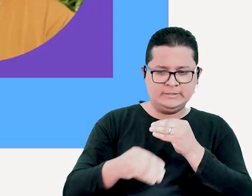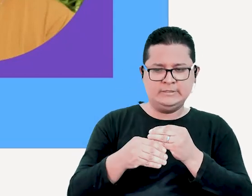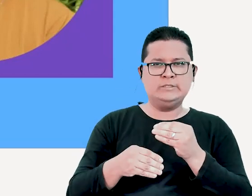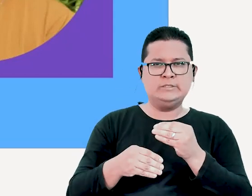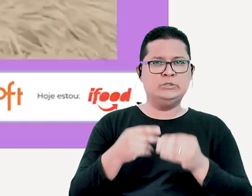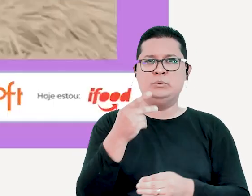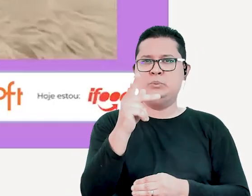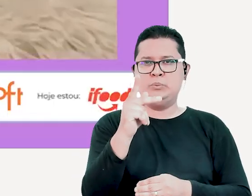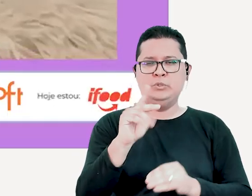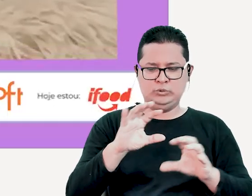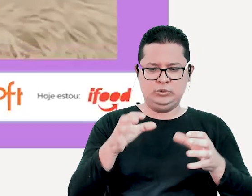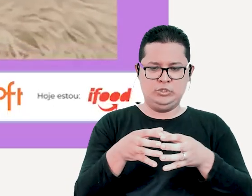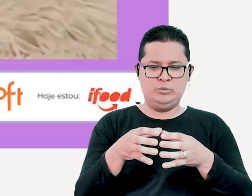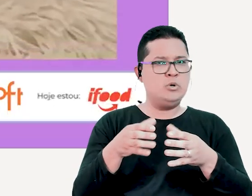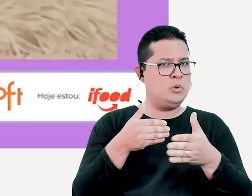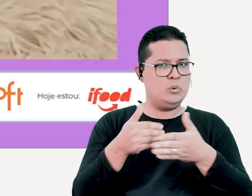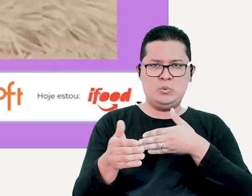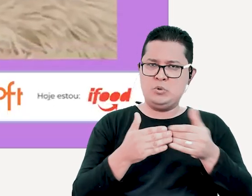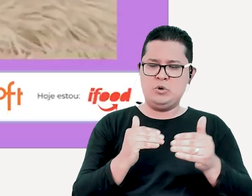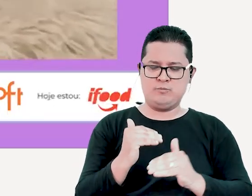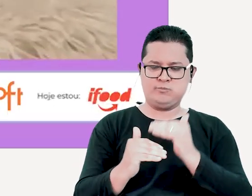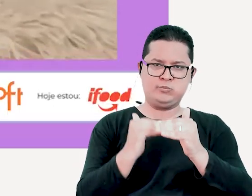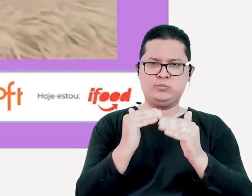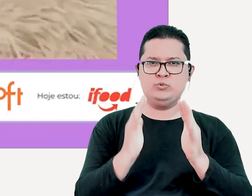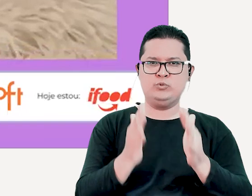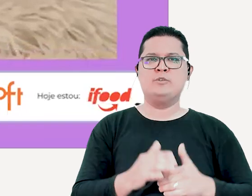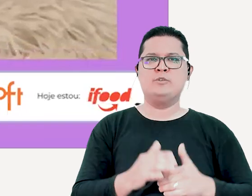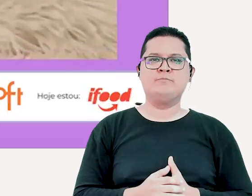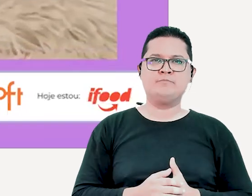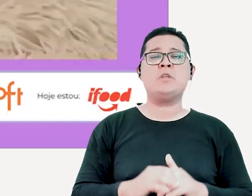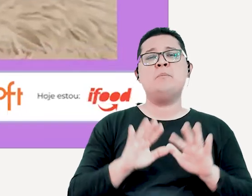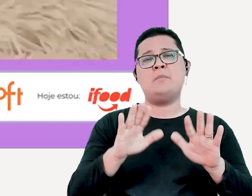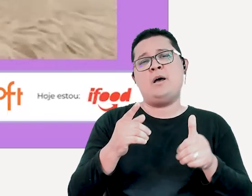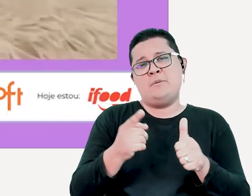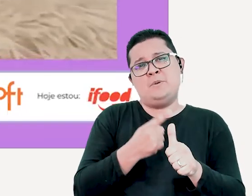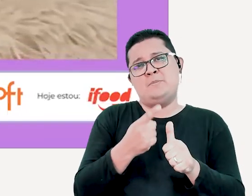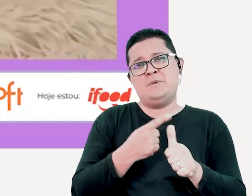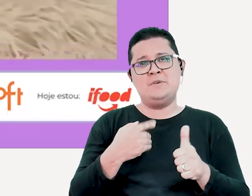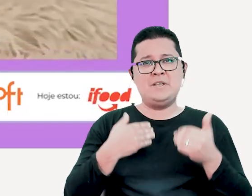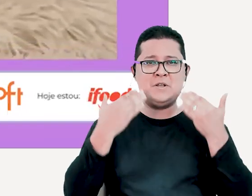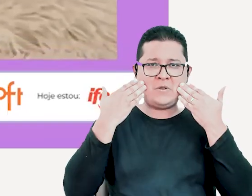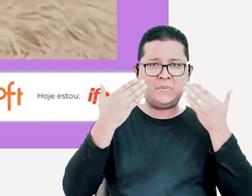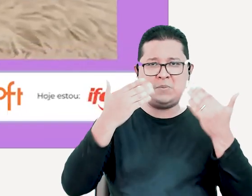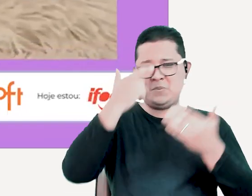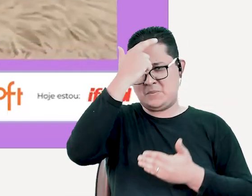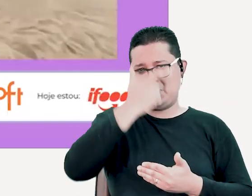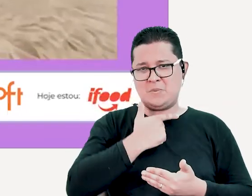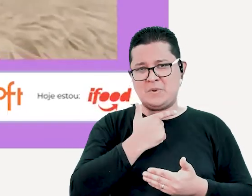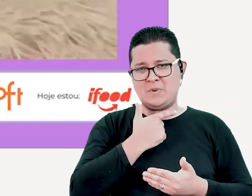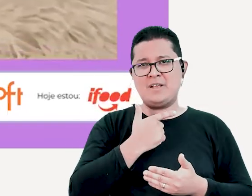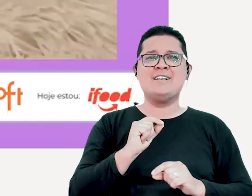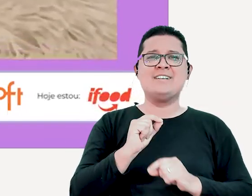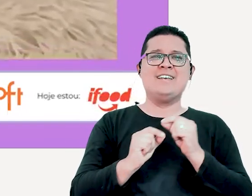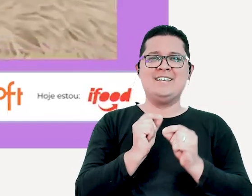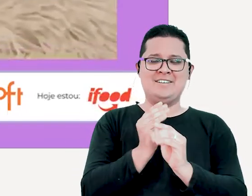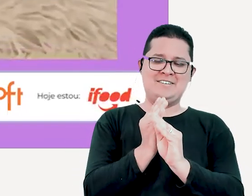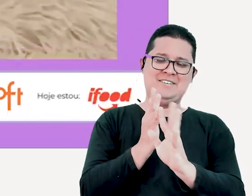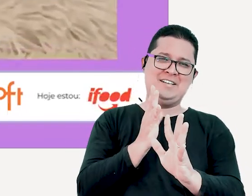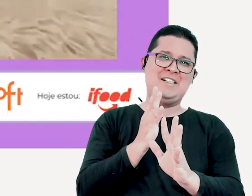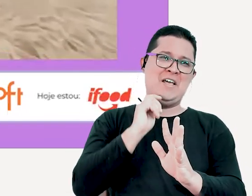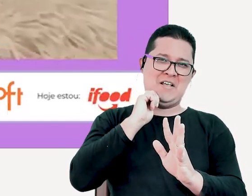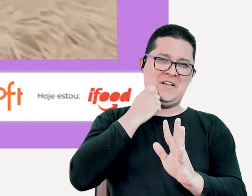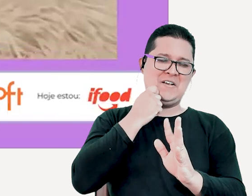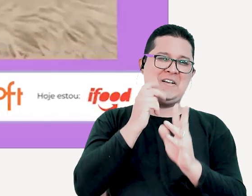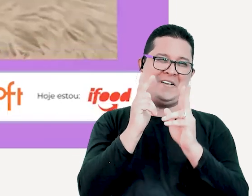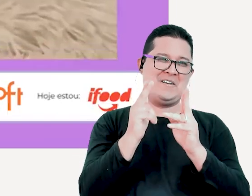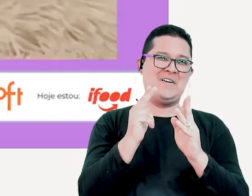falar, né? Bom, eu acho que é importante falar quem eu sou, né? Quem sou eu aí na fila do pão. Eu